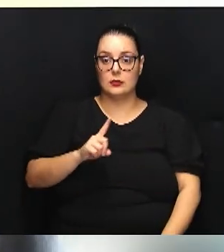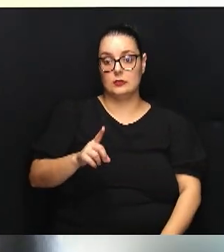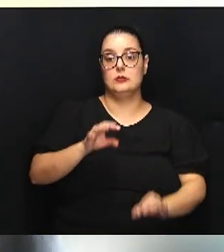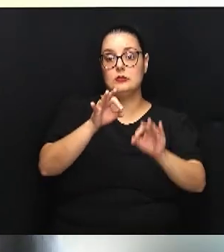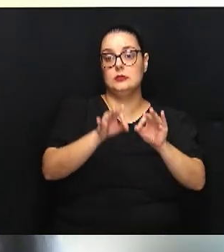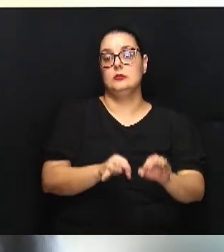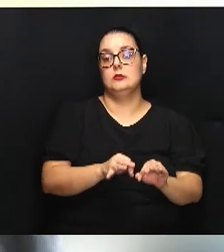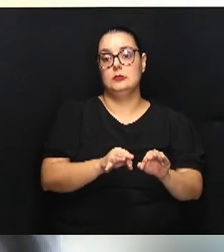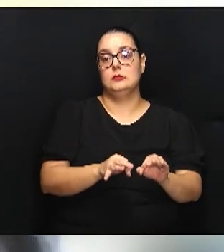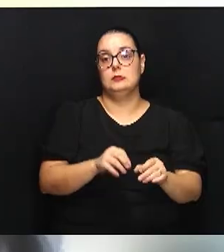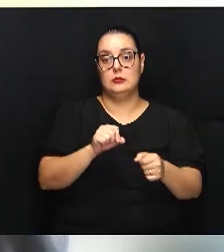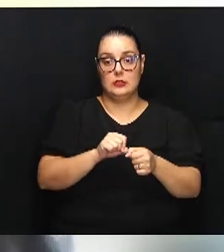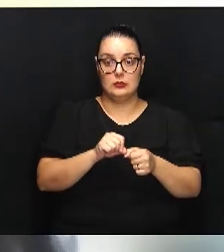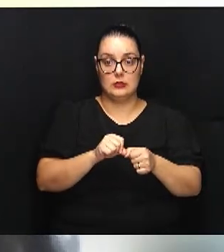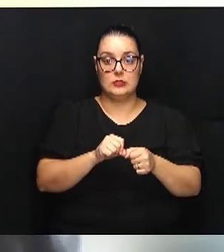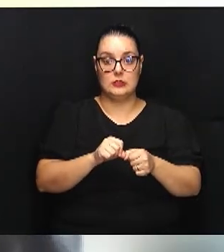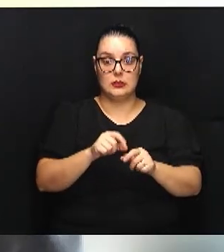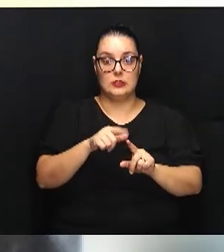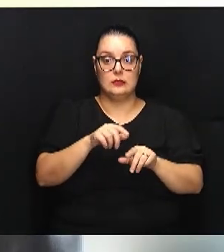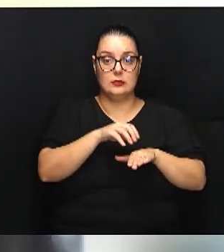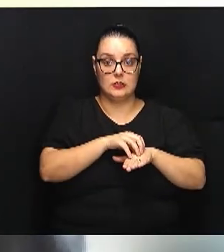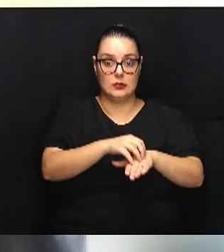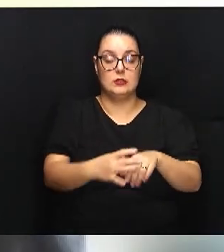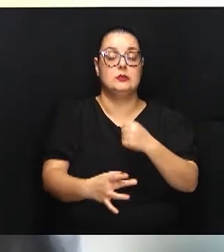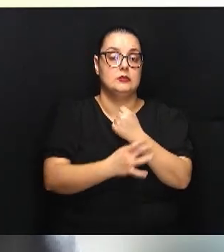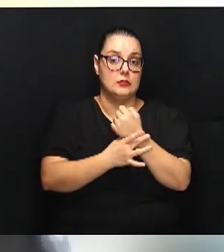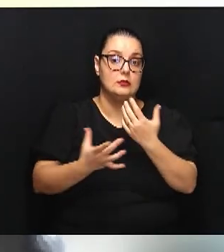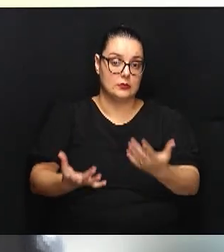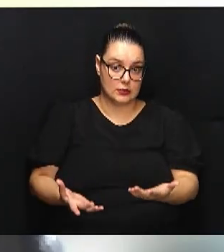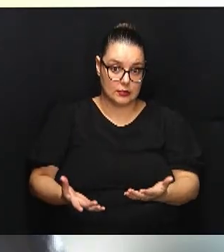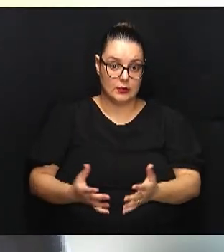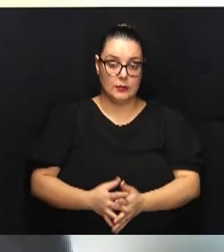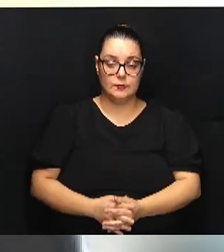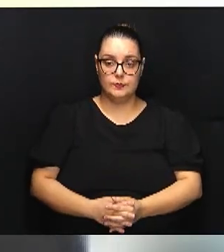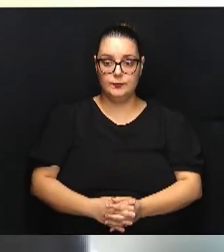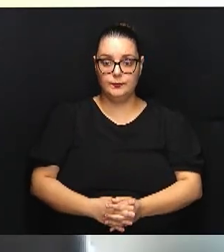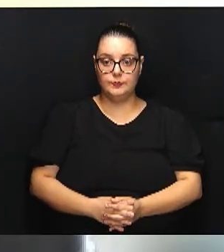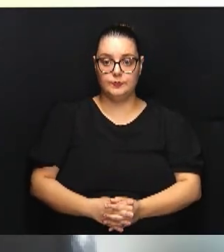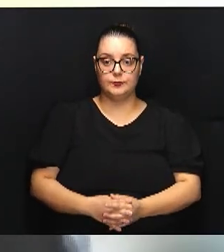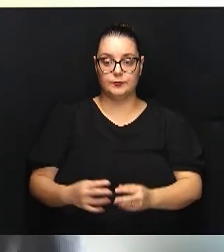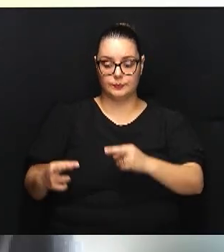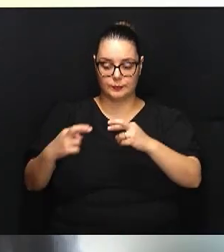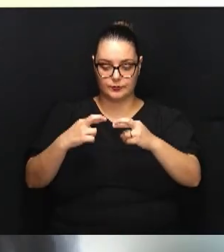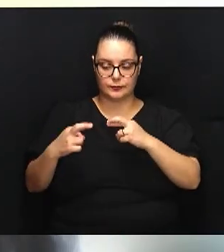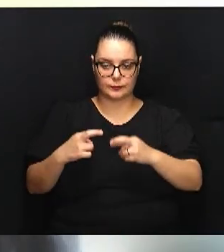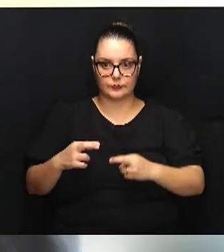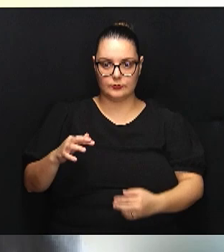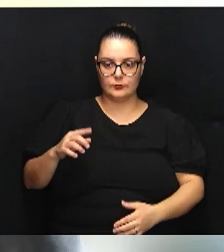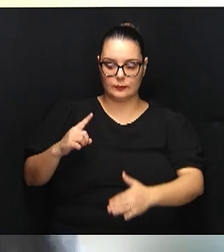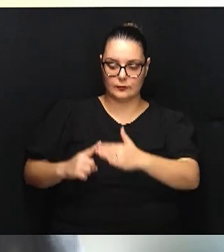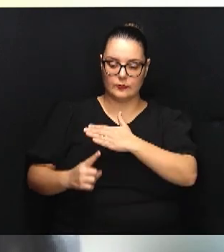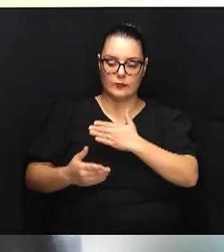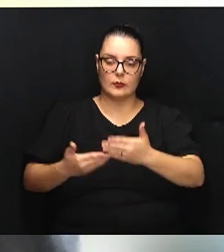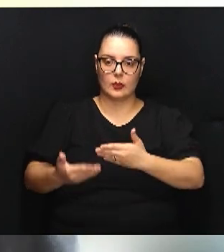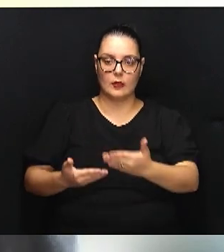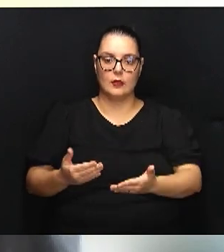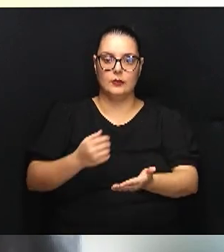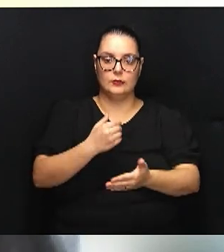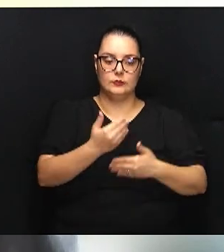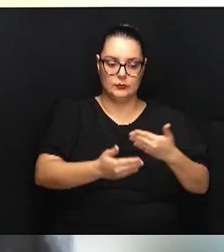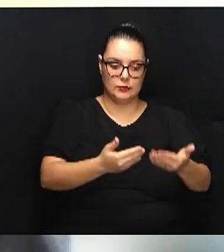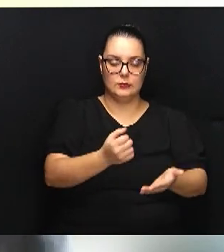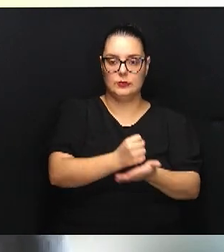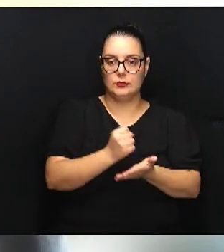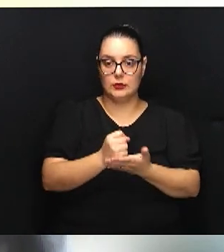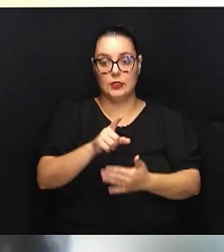ou outra não estejam totalmente adequados para realizar aquele transporte em segurança. Então, a análise do